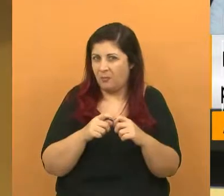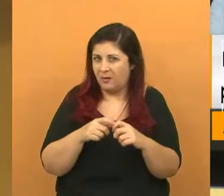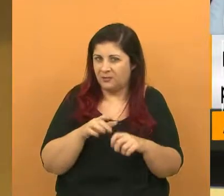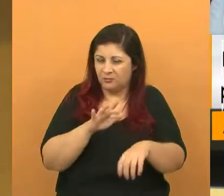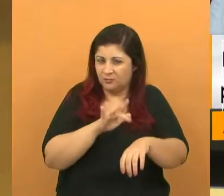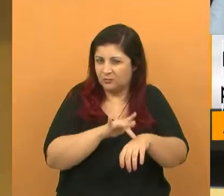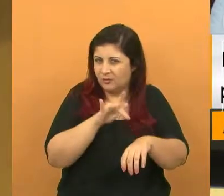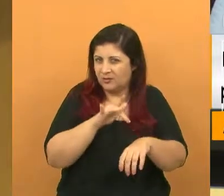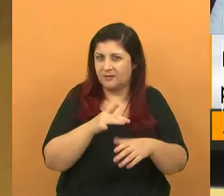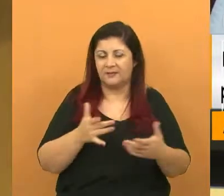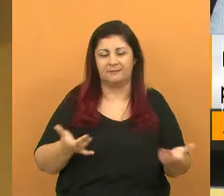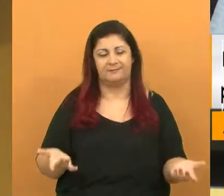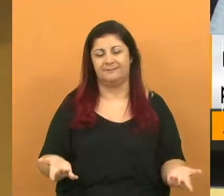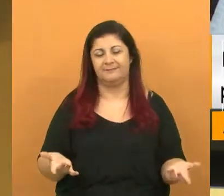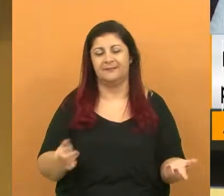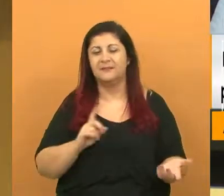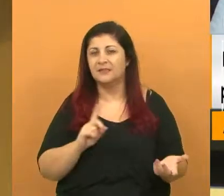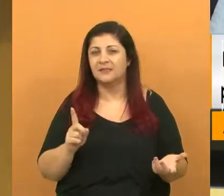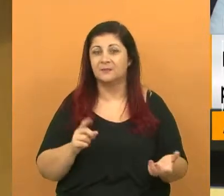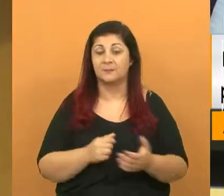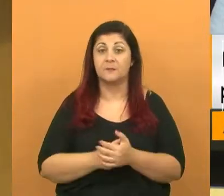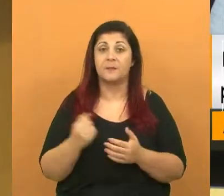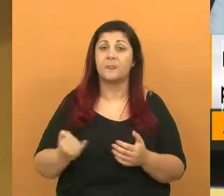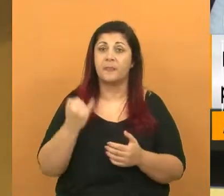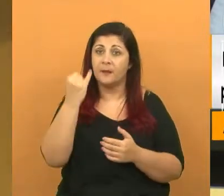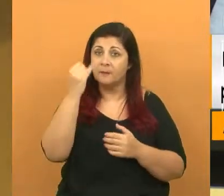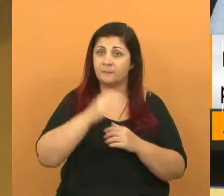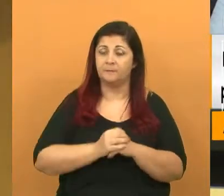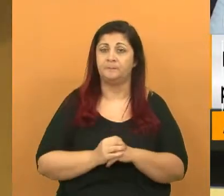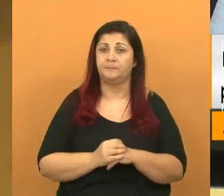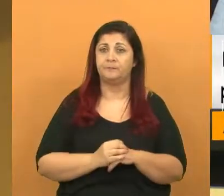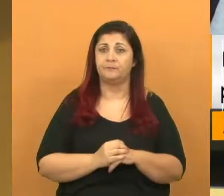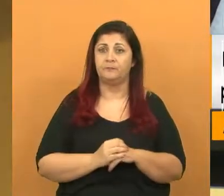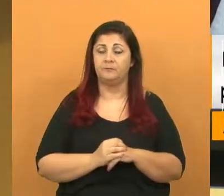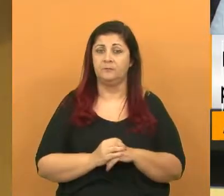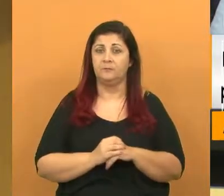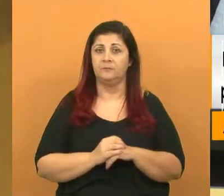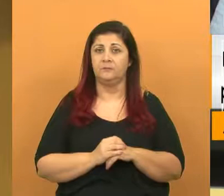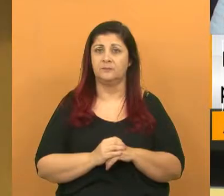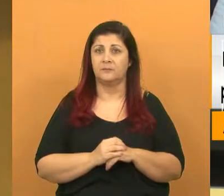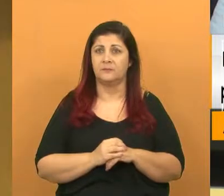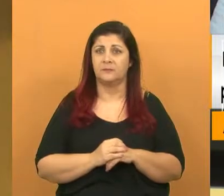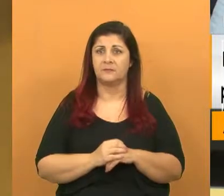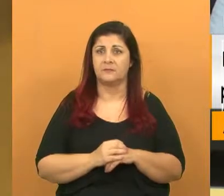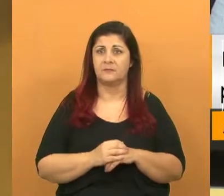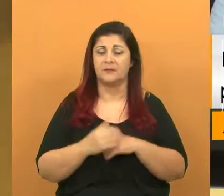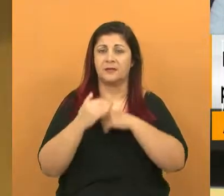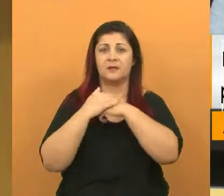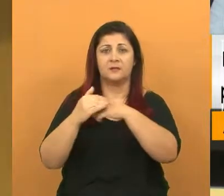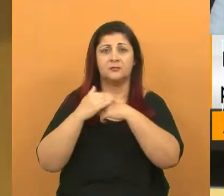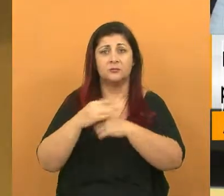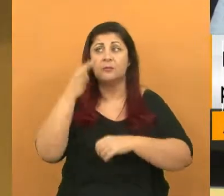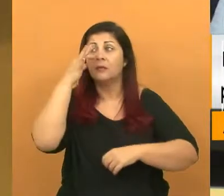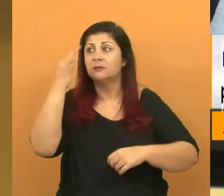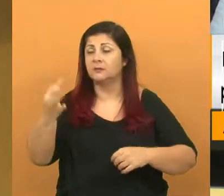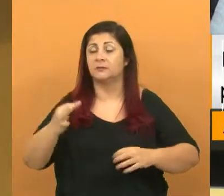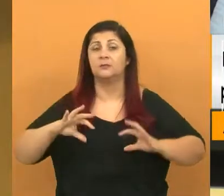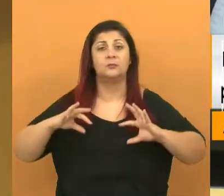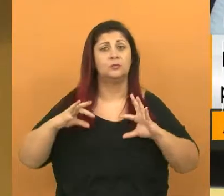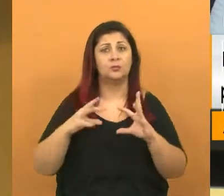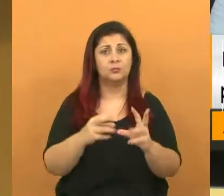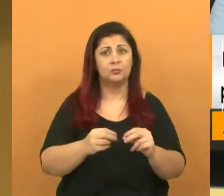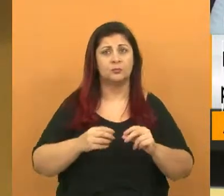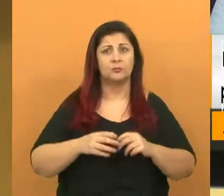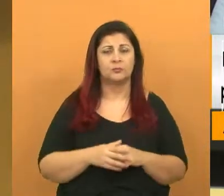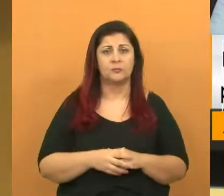Então, assim, a importância desse projeto... Para quê? Qual a importância? É para a gente chamar a atenção da sociedade,